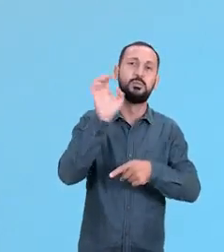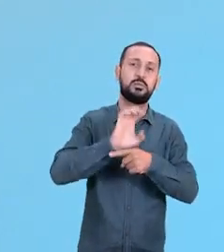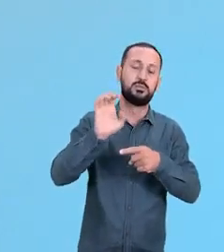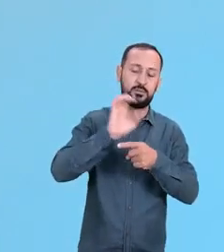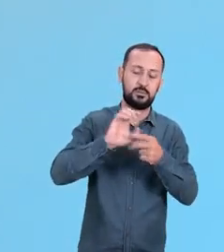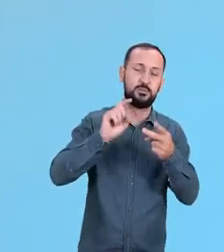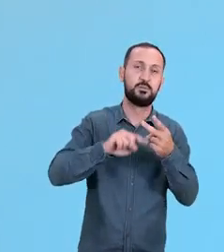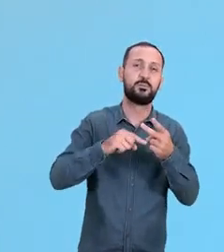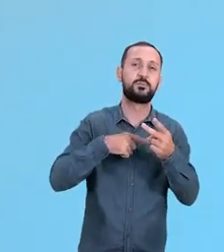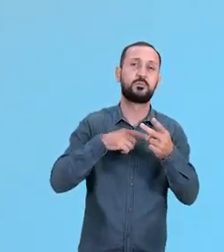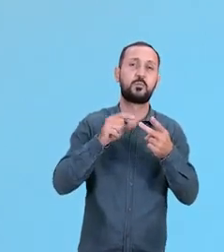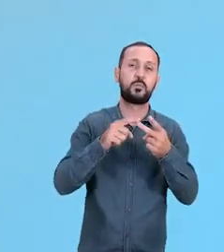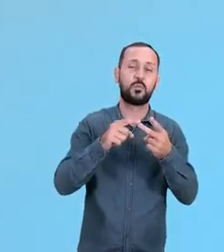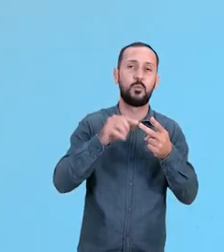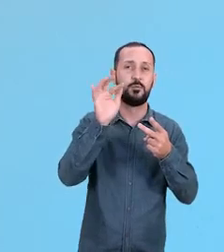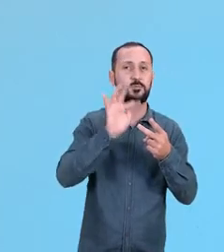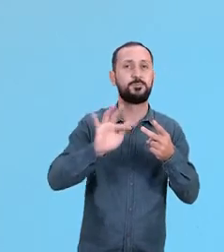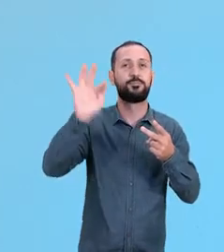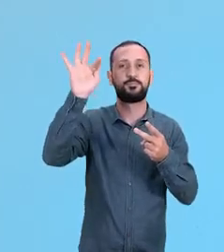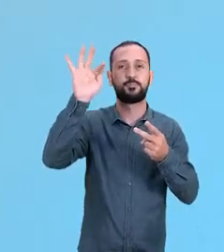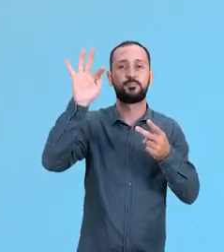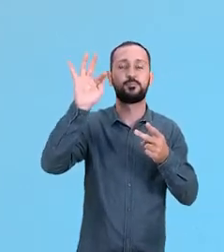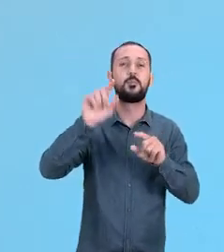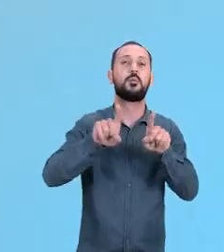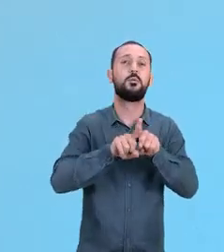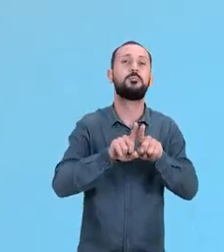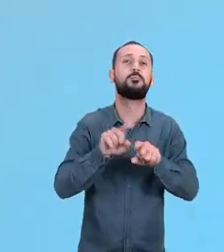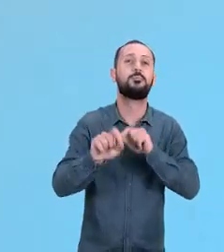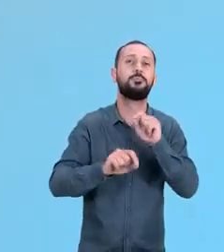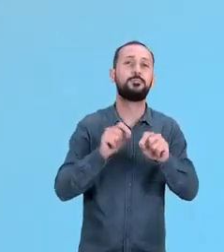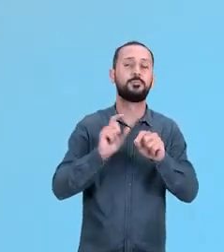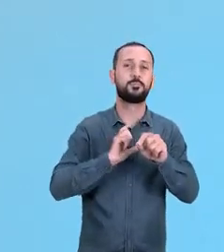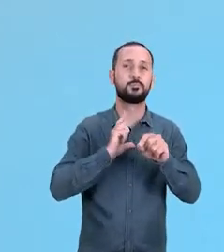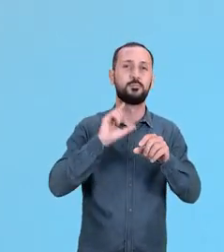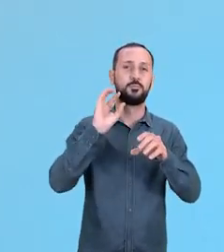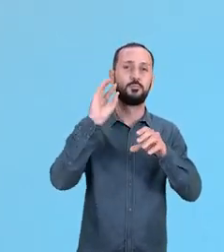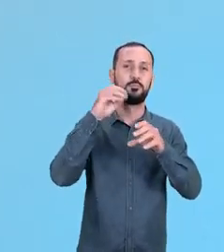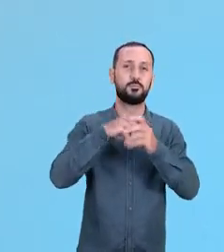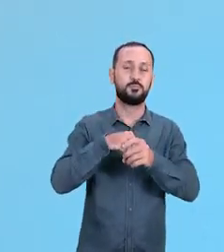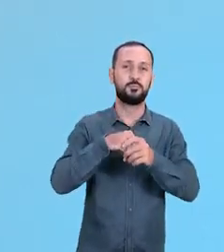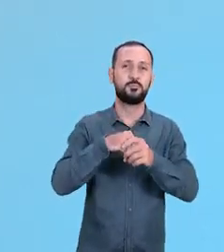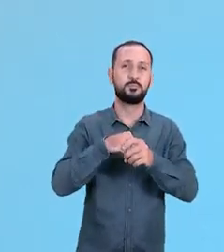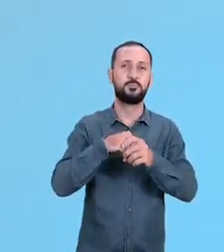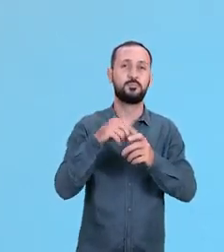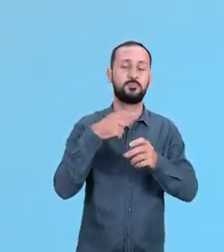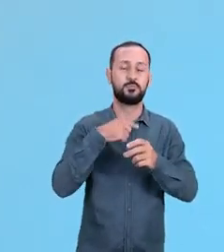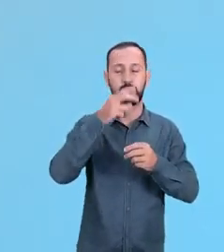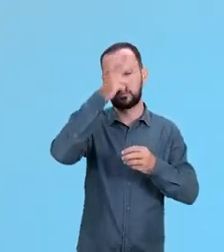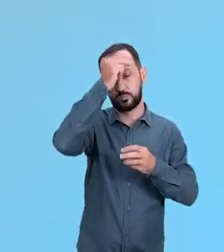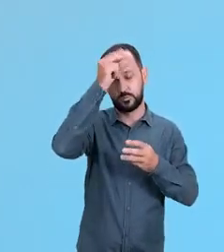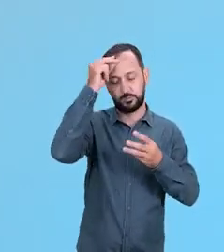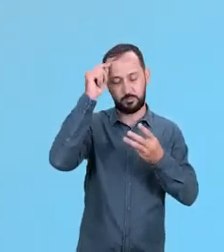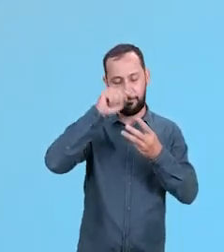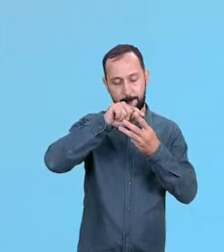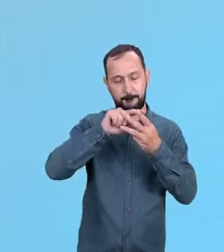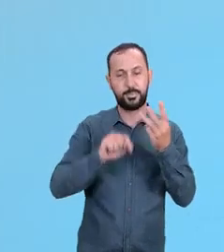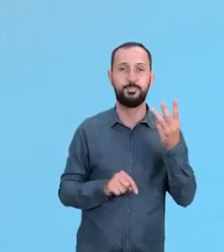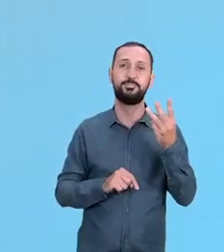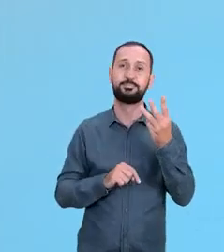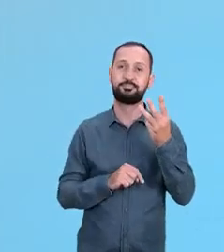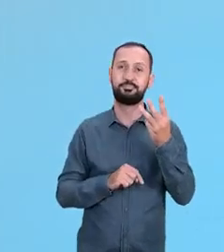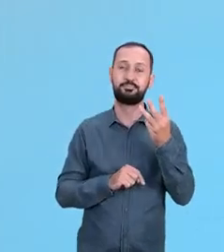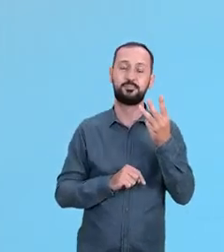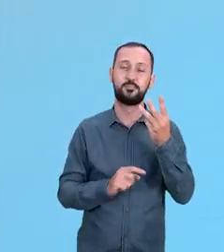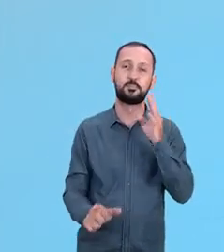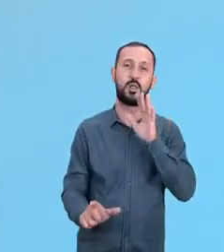e a questão da esfera federal e entrando dentro da esfera municipal. Então, uma